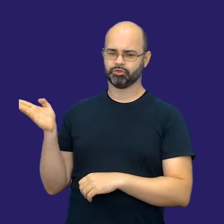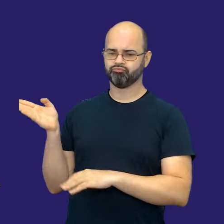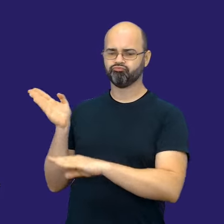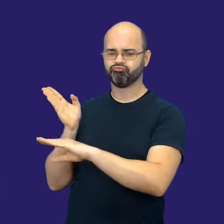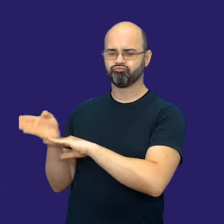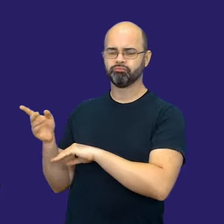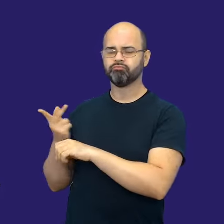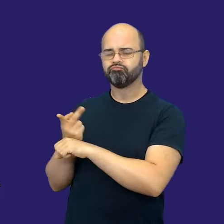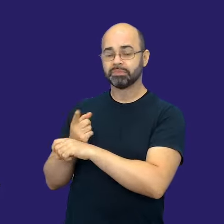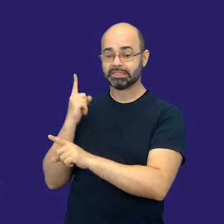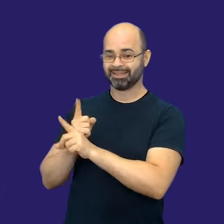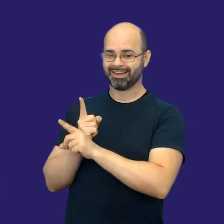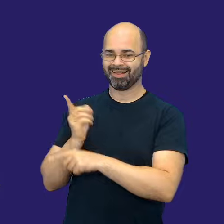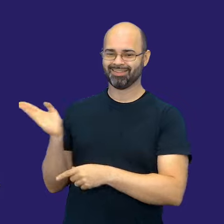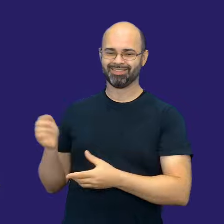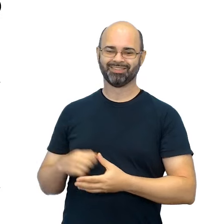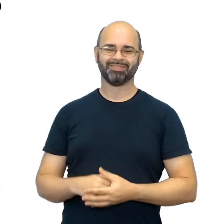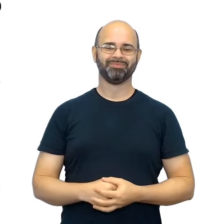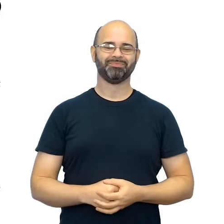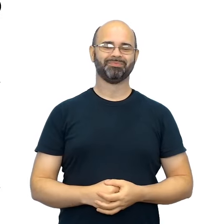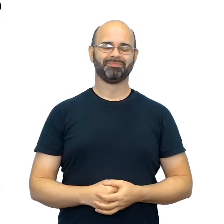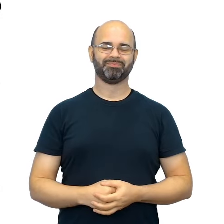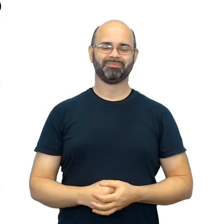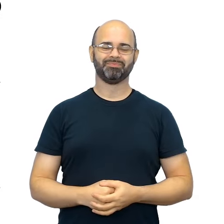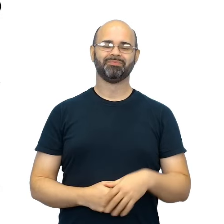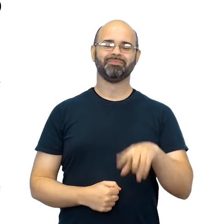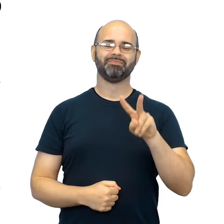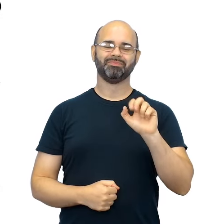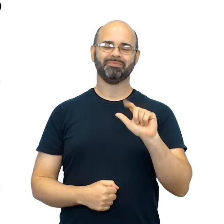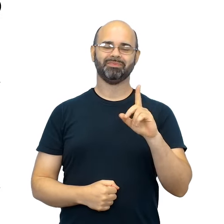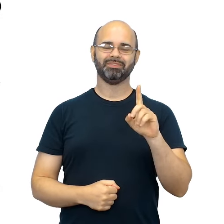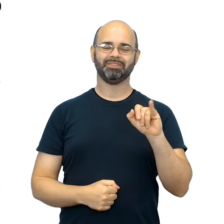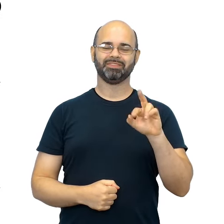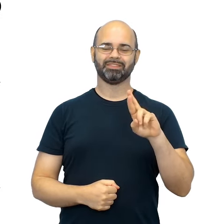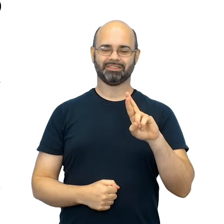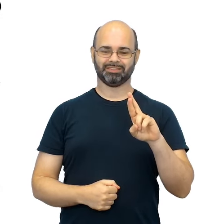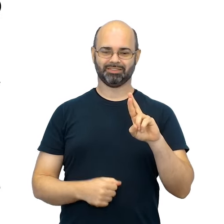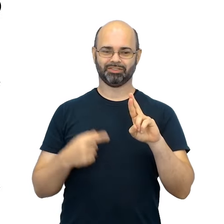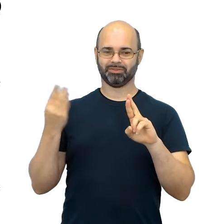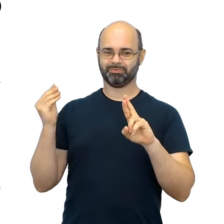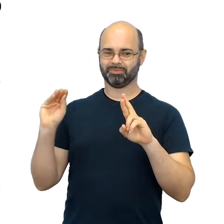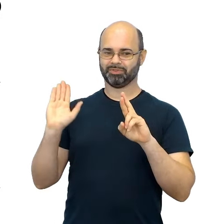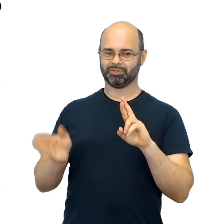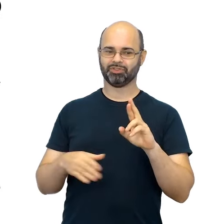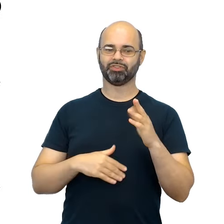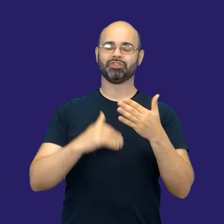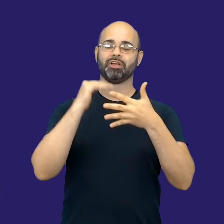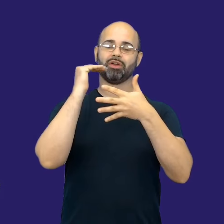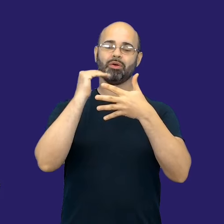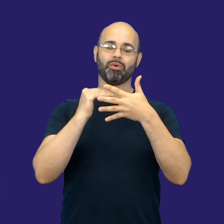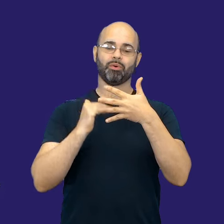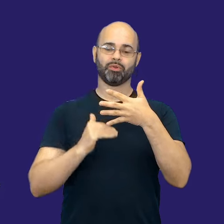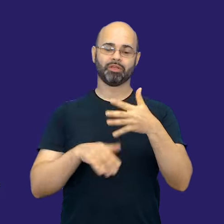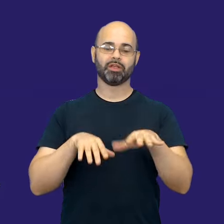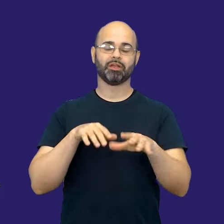bom? O Valdir já colocou aí para gente o roteiro formativo. Valdir, volta 1, por